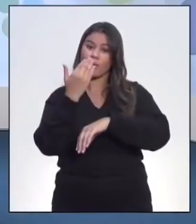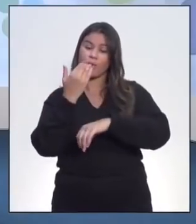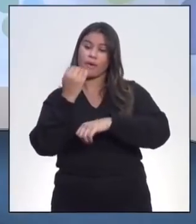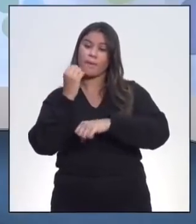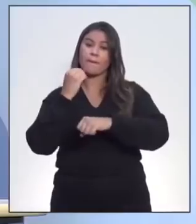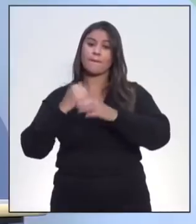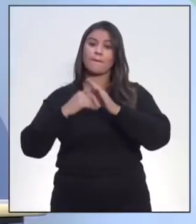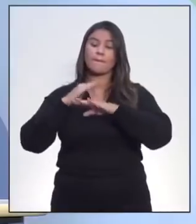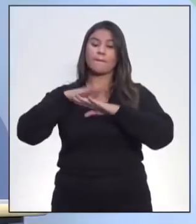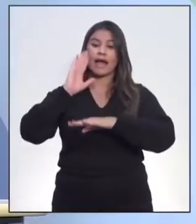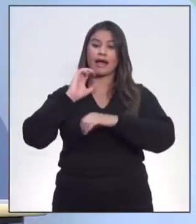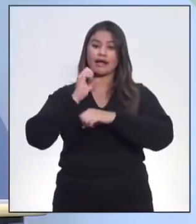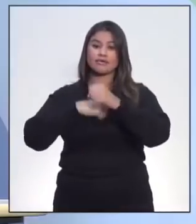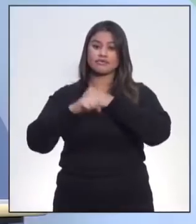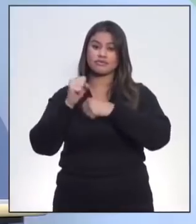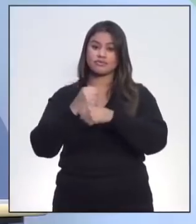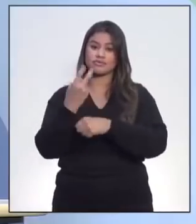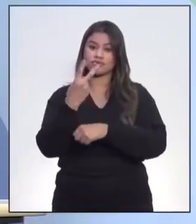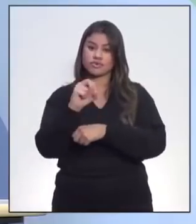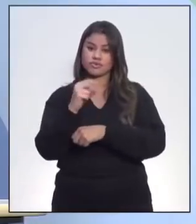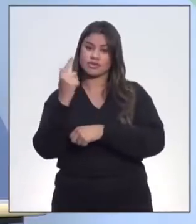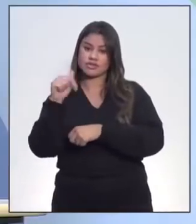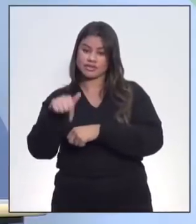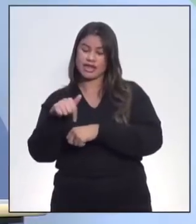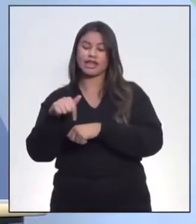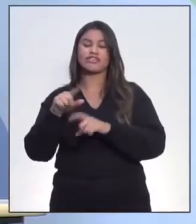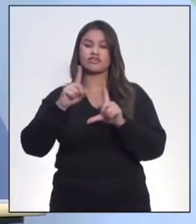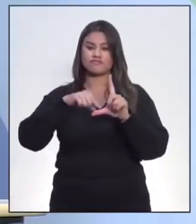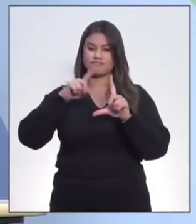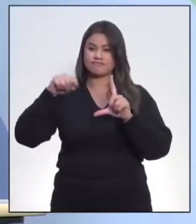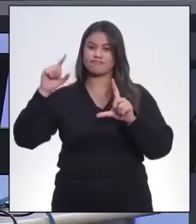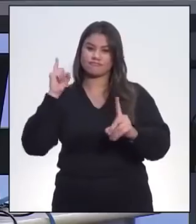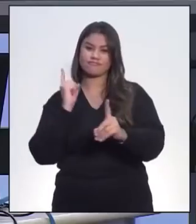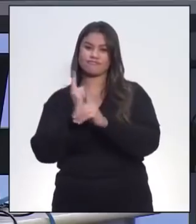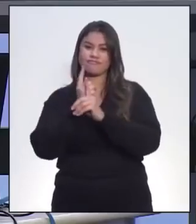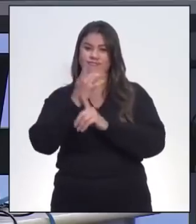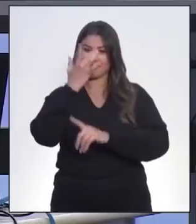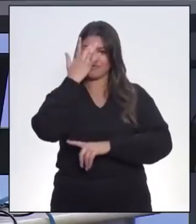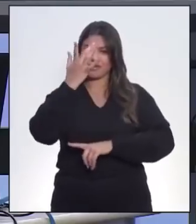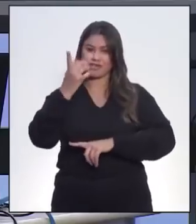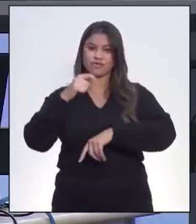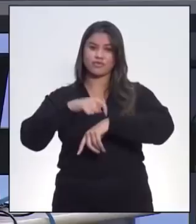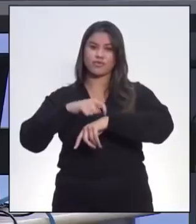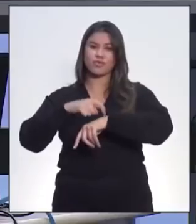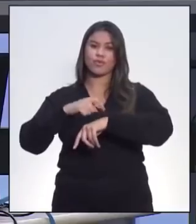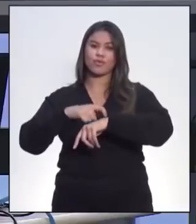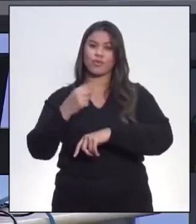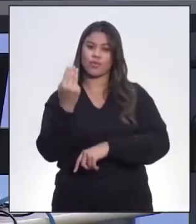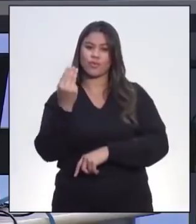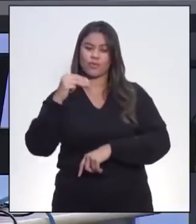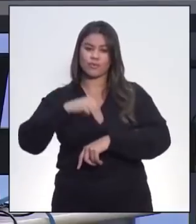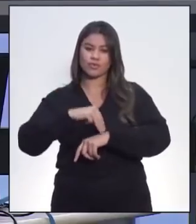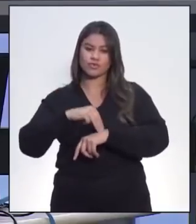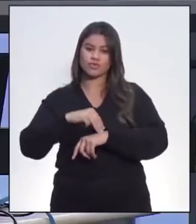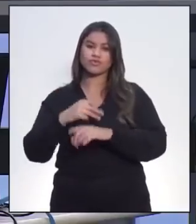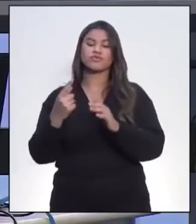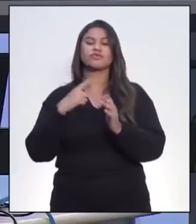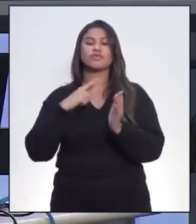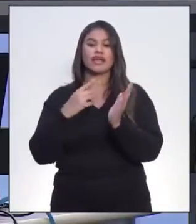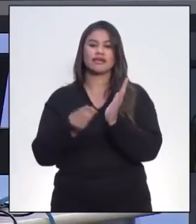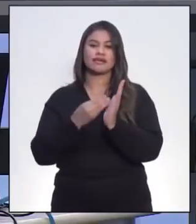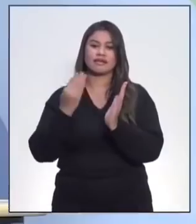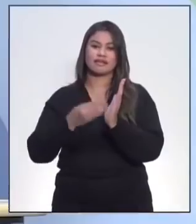ele mais consumiu? Obrigado, ele vai ficar mais fácil de achar lá no gráfico, né? É isso aí. Obrigado, diretor. Vocês têm isso aí no caderno do aluno